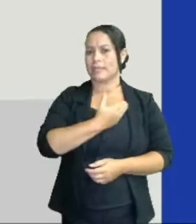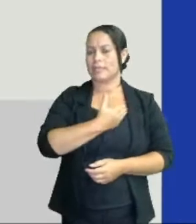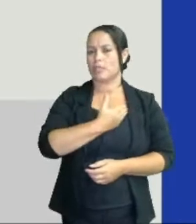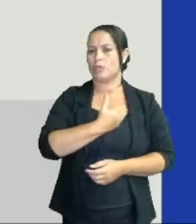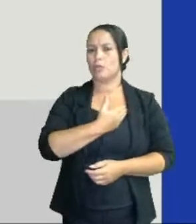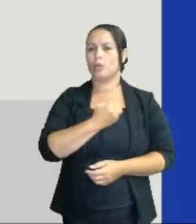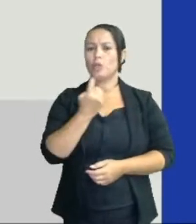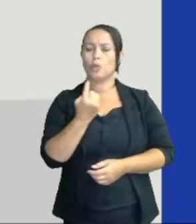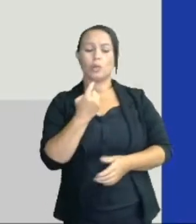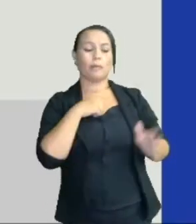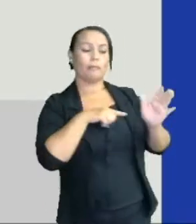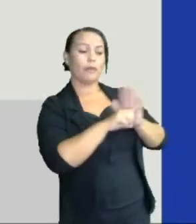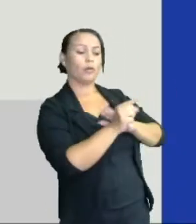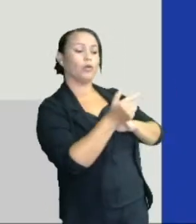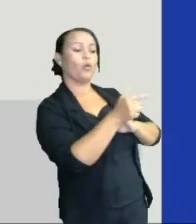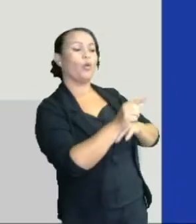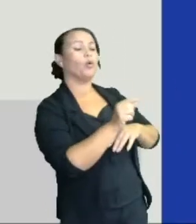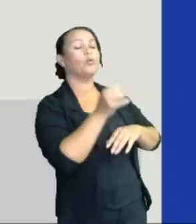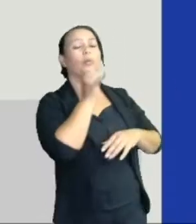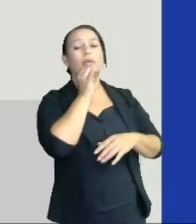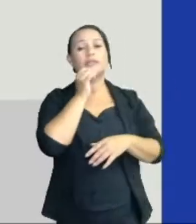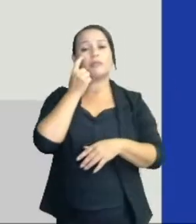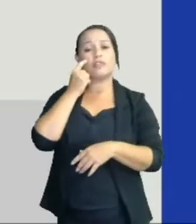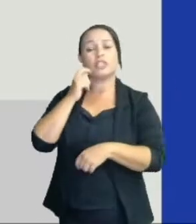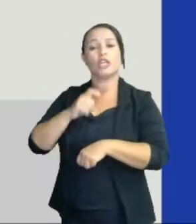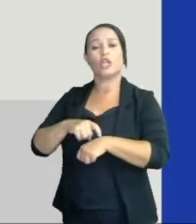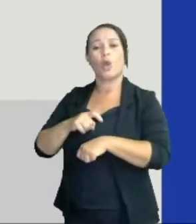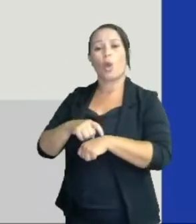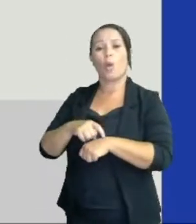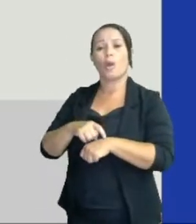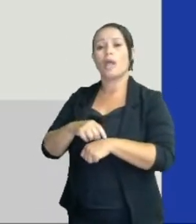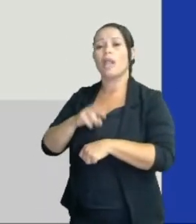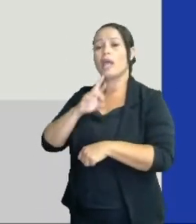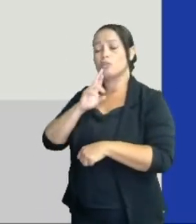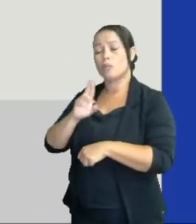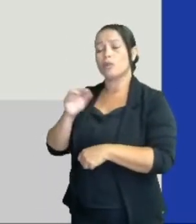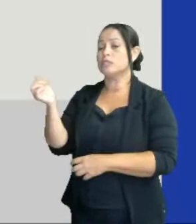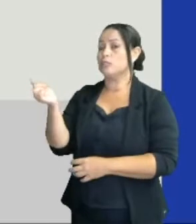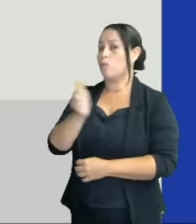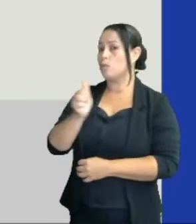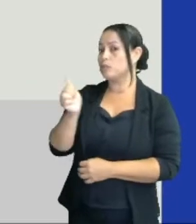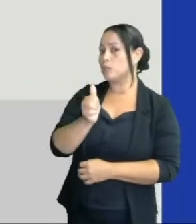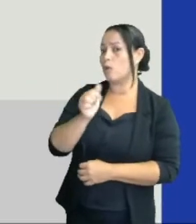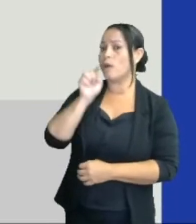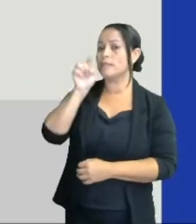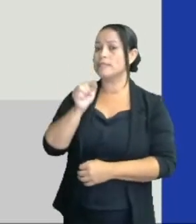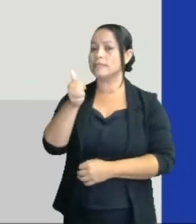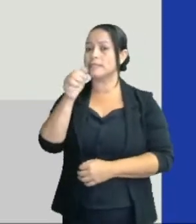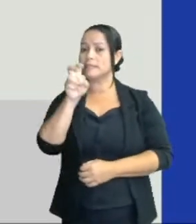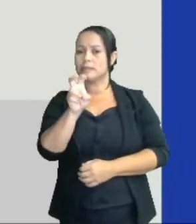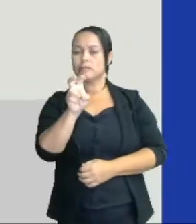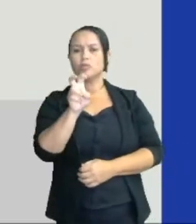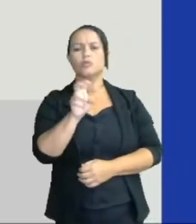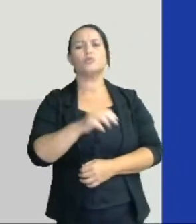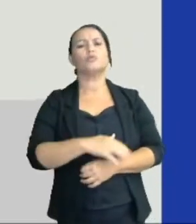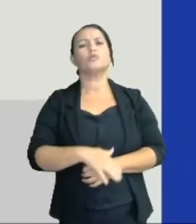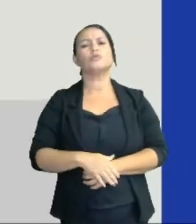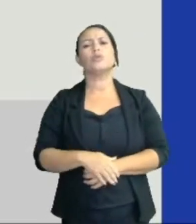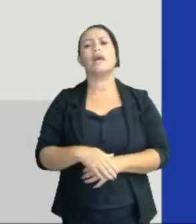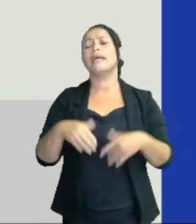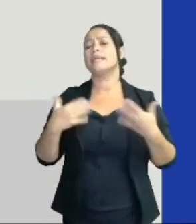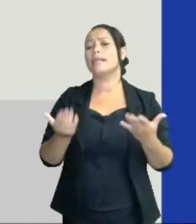está perguntando para o outro que horas são. Ele responde que são 11 horas e 15 minutos.